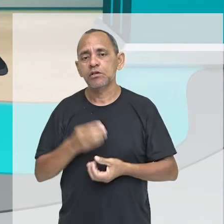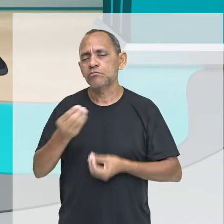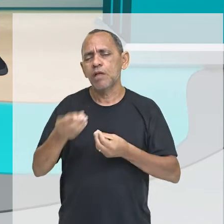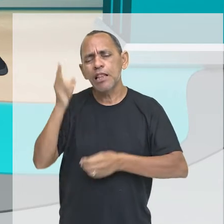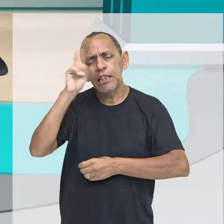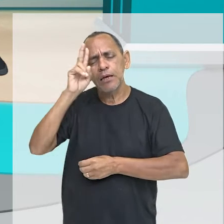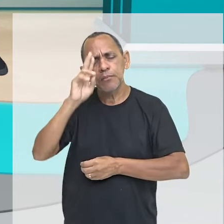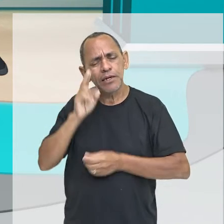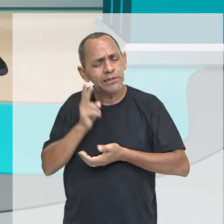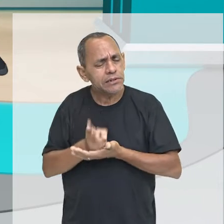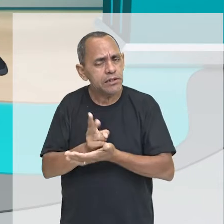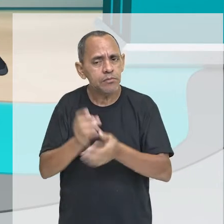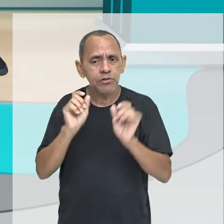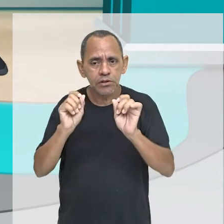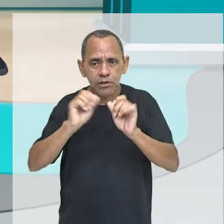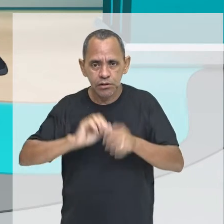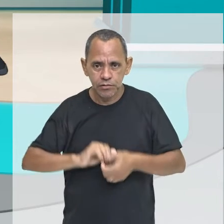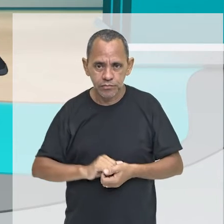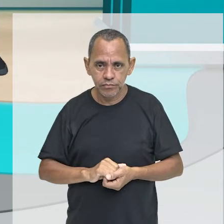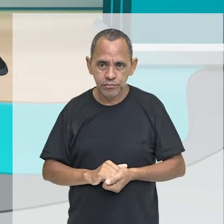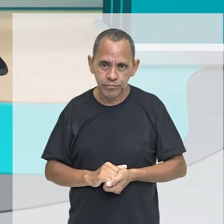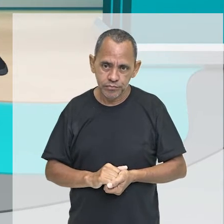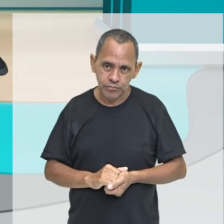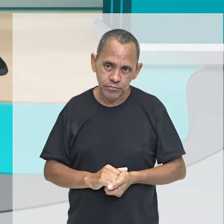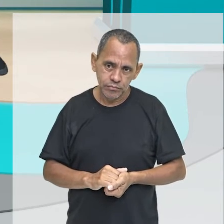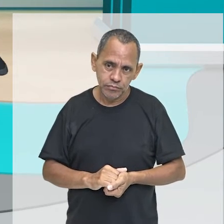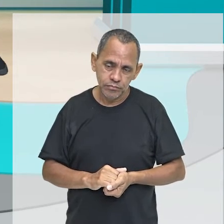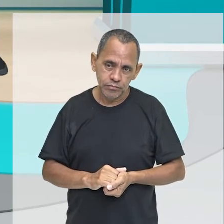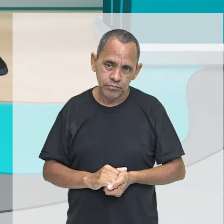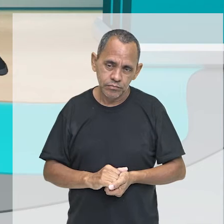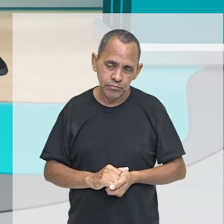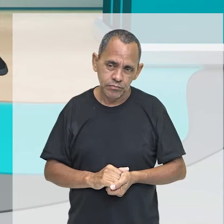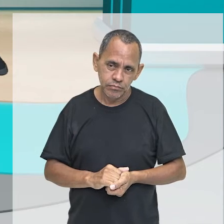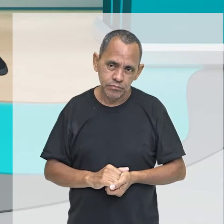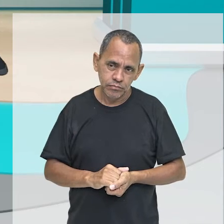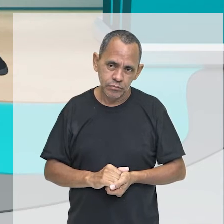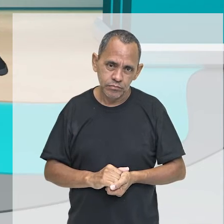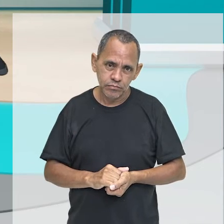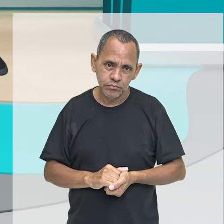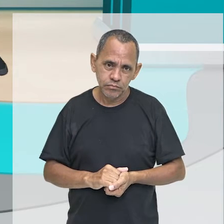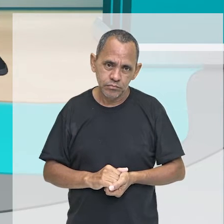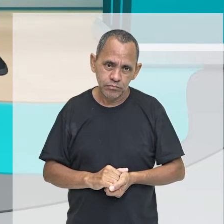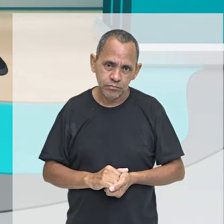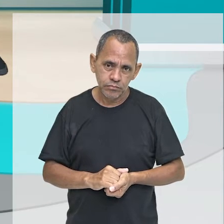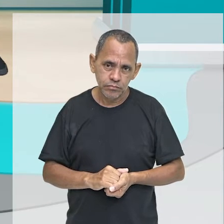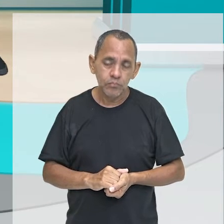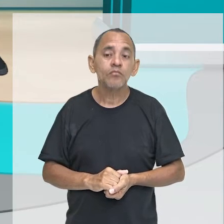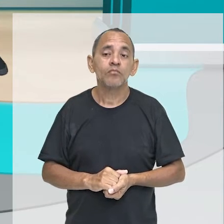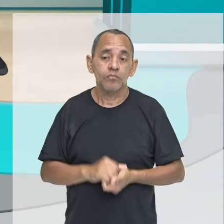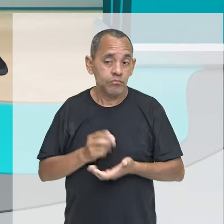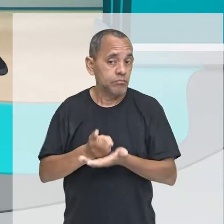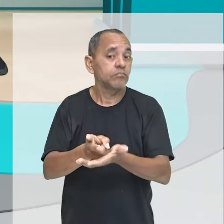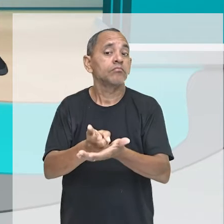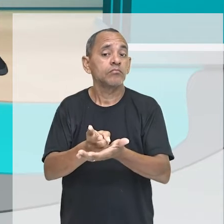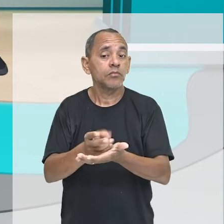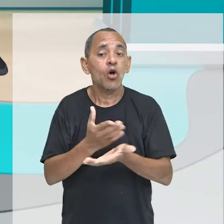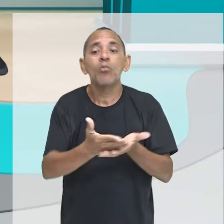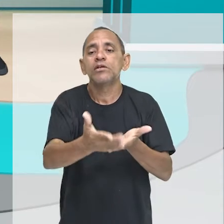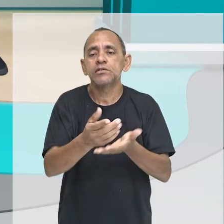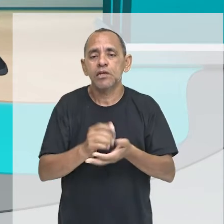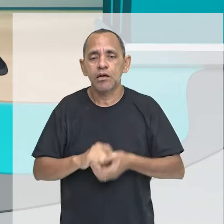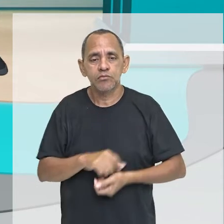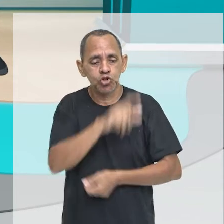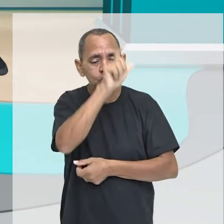tá? Olha só, eu tenho então a frase afirmativa, sempre essa estrutura, vou começar sempre com o sujeito, olha só,